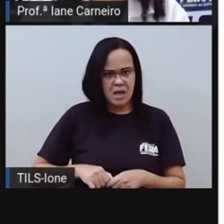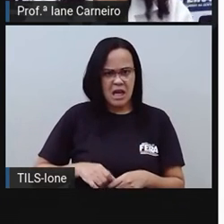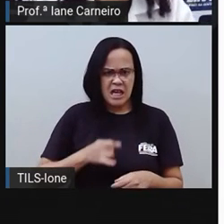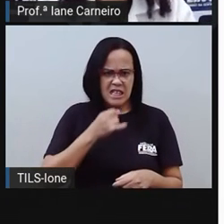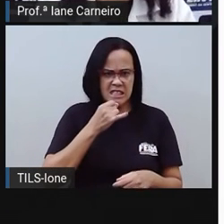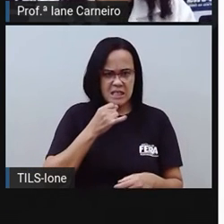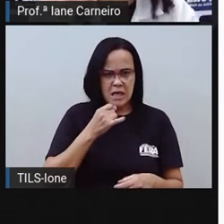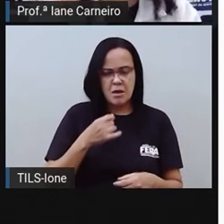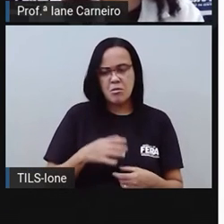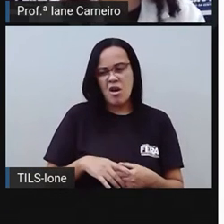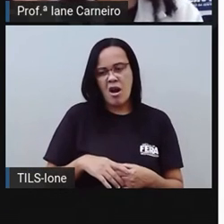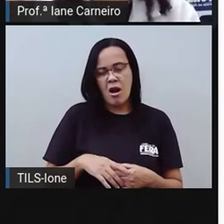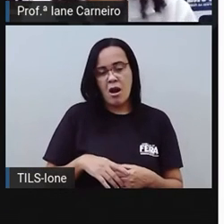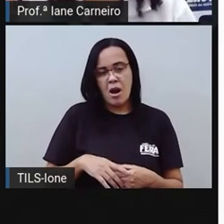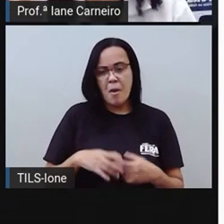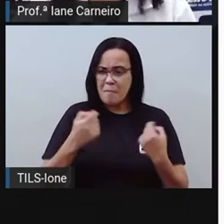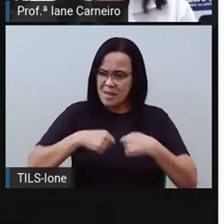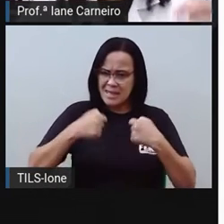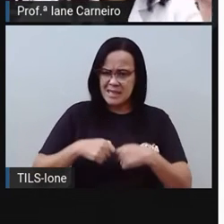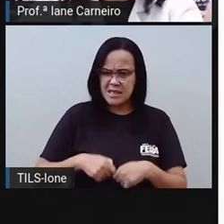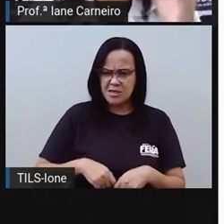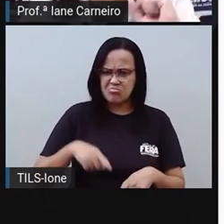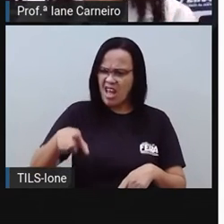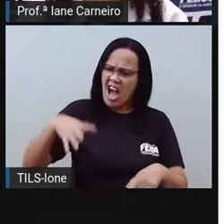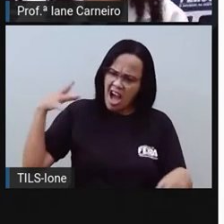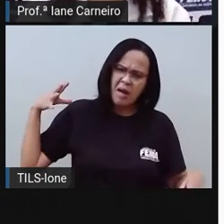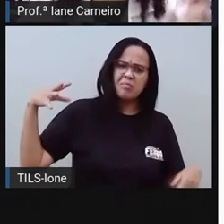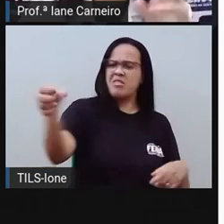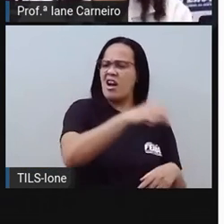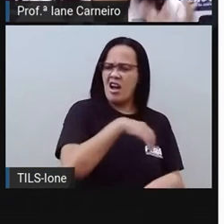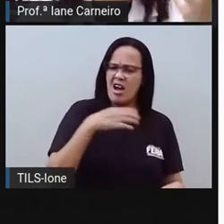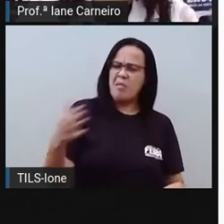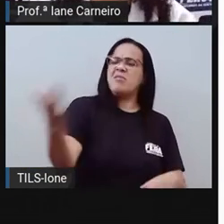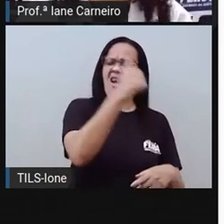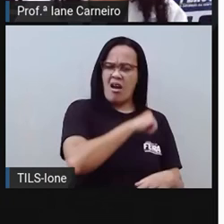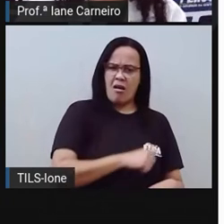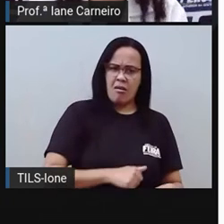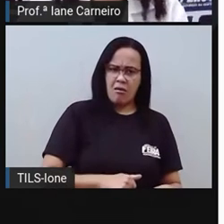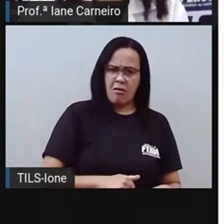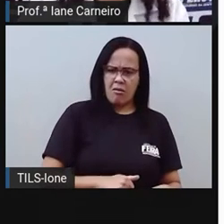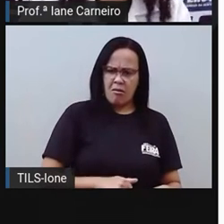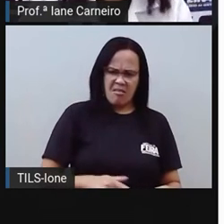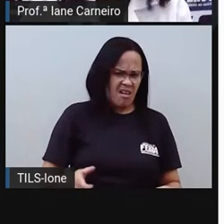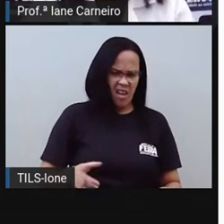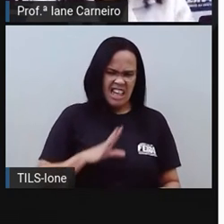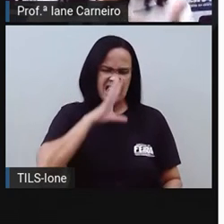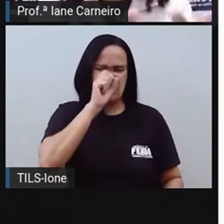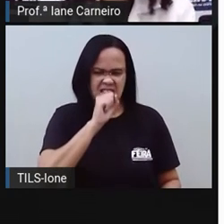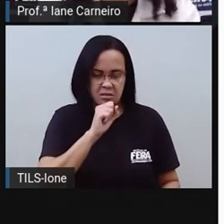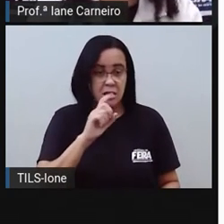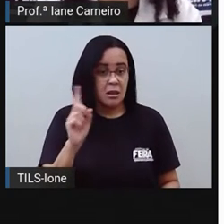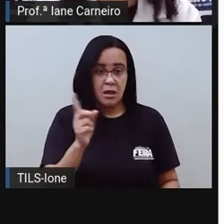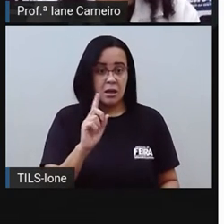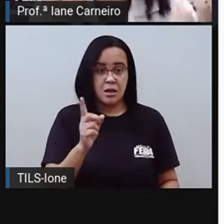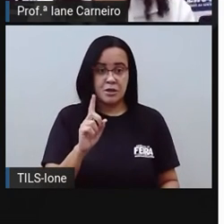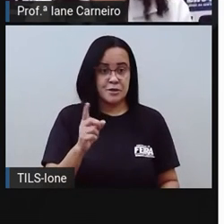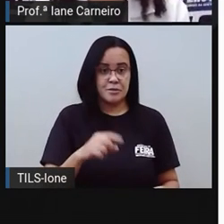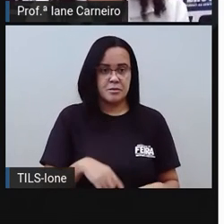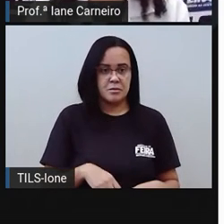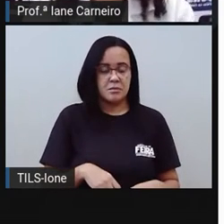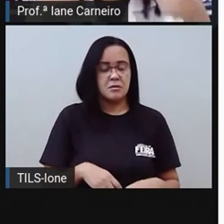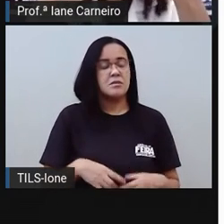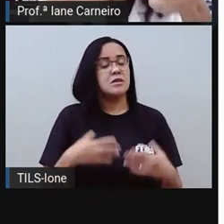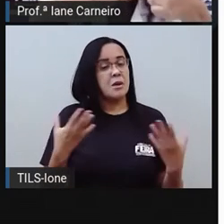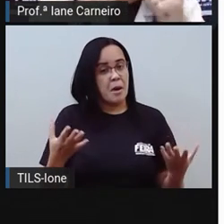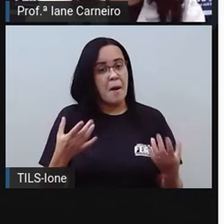Não. Você fala, ô, fulano, você pode me passar aí essa vasilha, por favor, né? E aí a pessoa te deu a vasilha e você fala